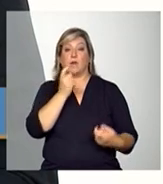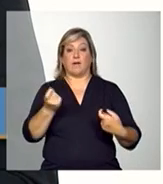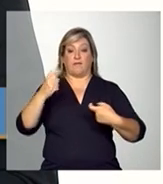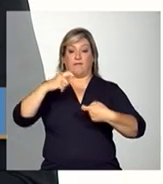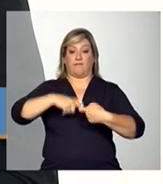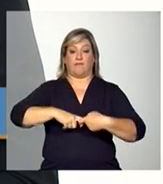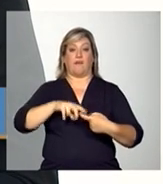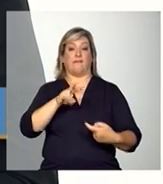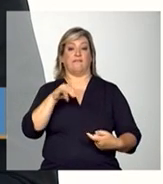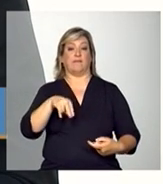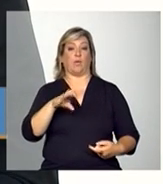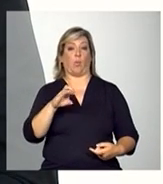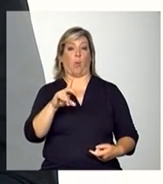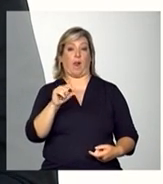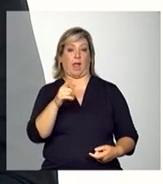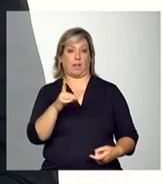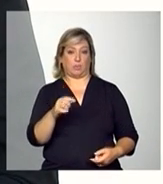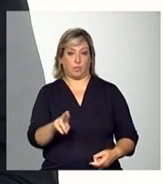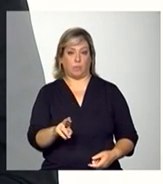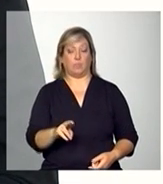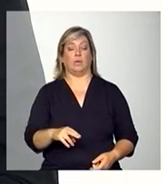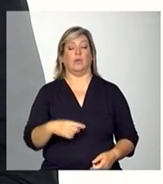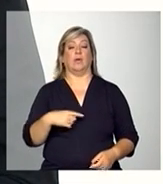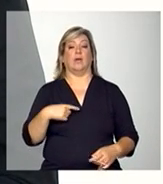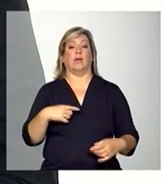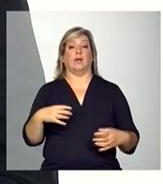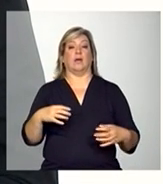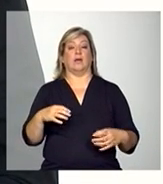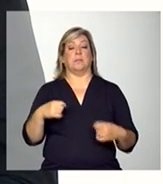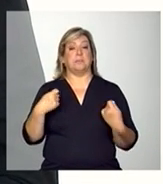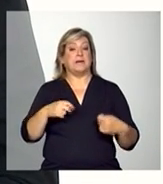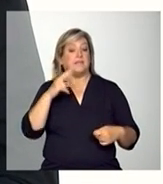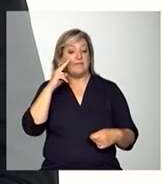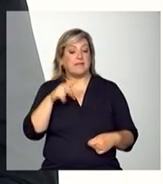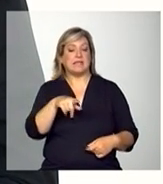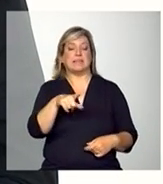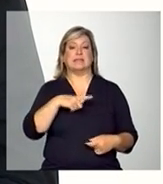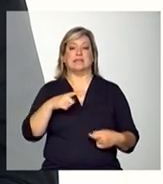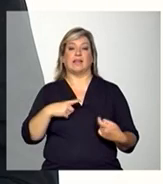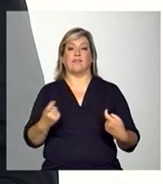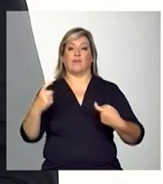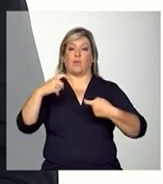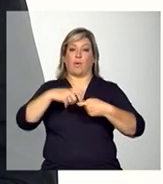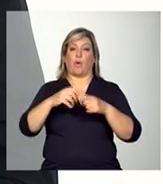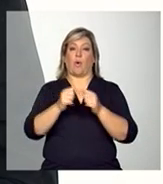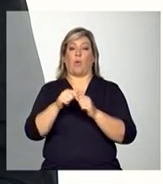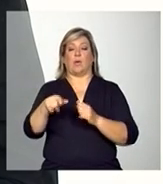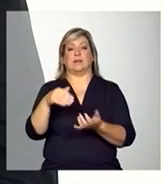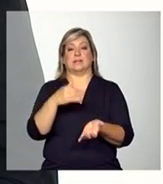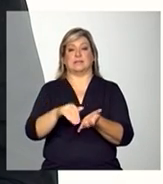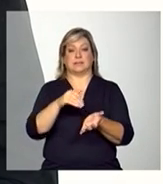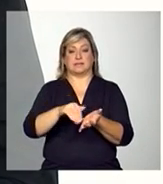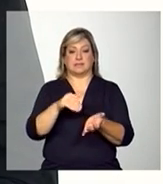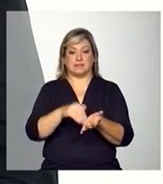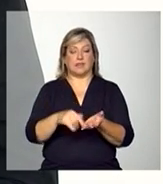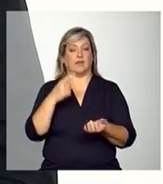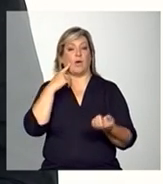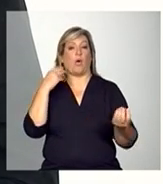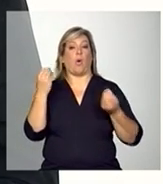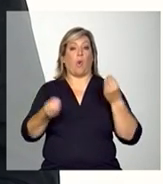ou ao conselho é importante verificar se ele está vinculado à secretaria se você tá querendo vincular como administrador